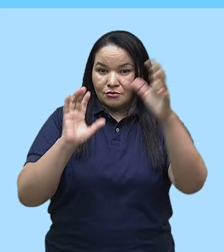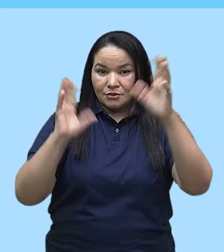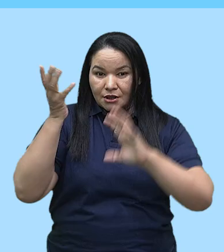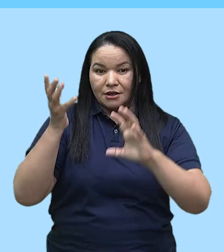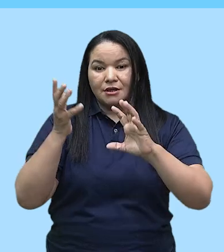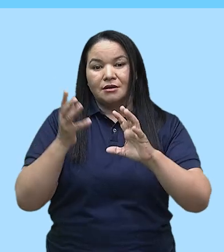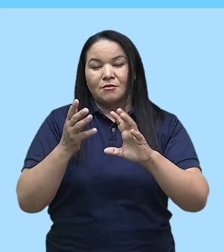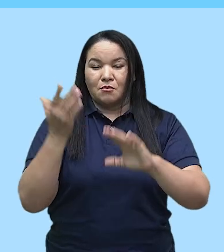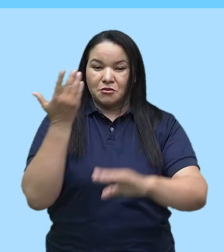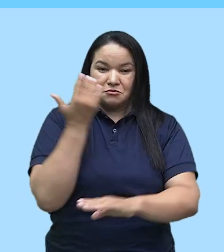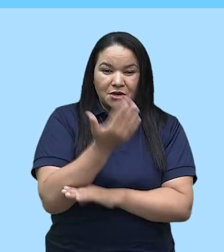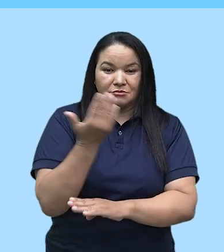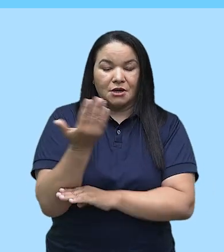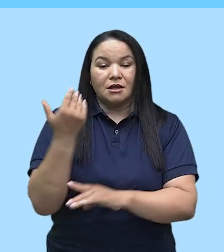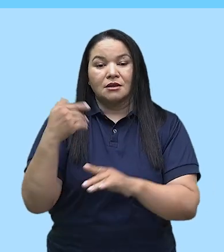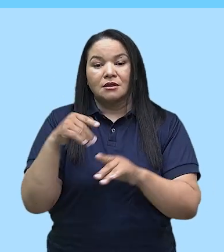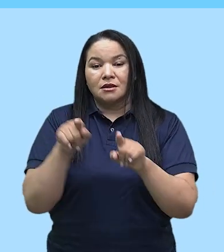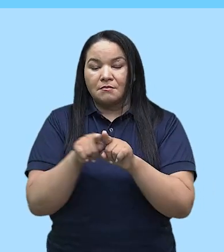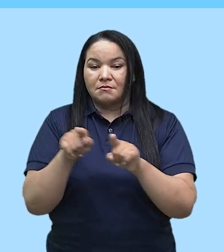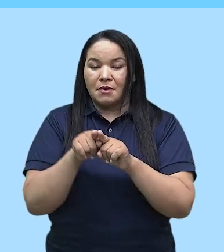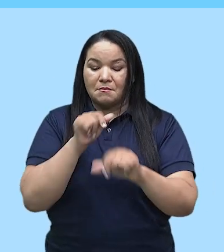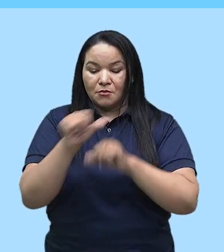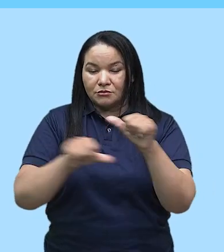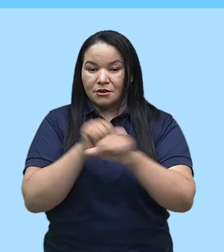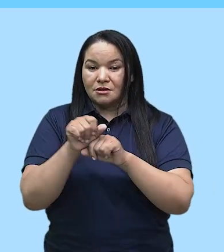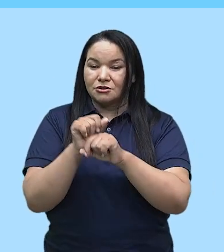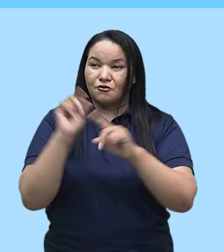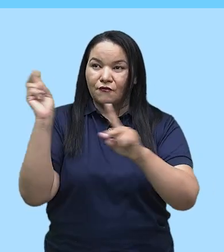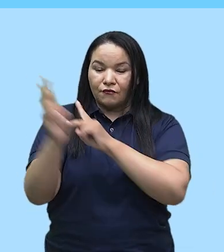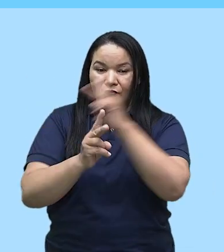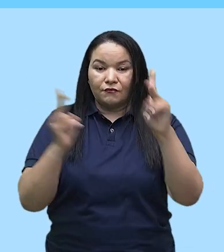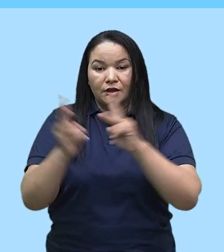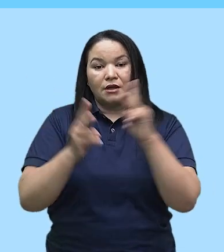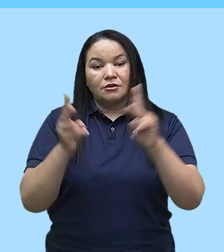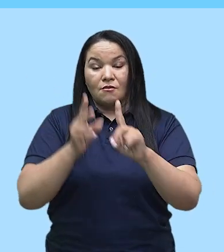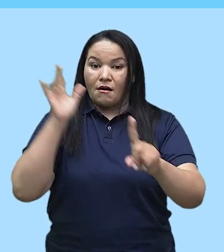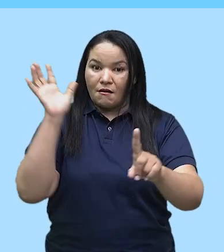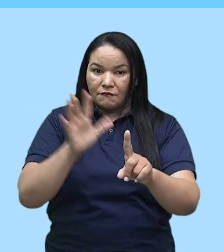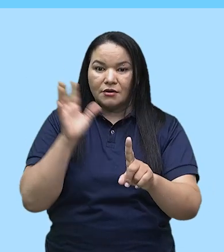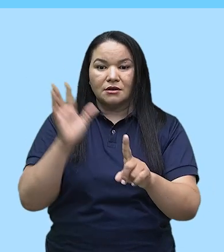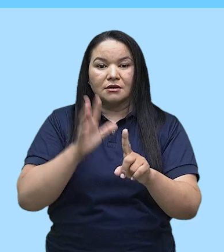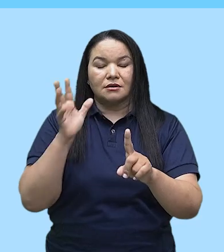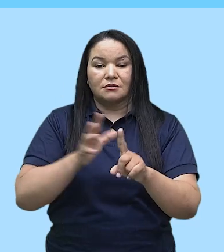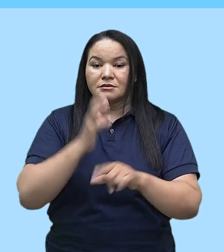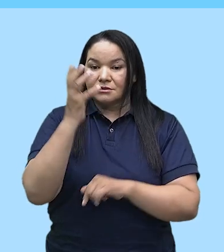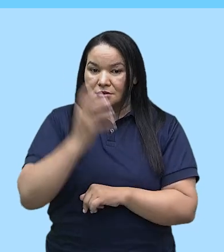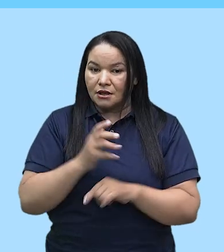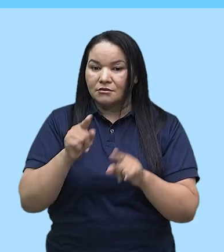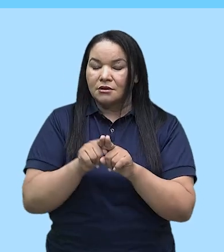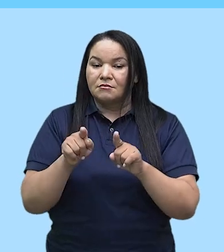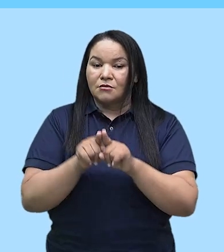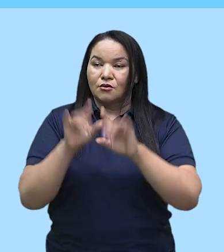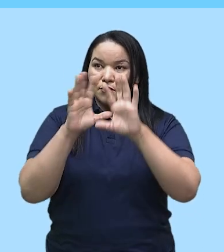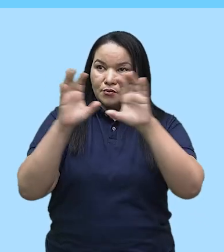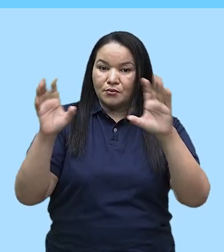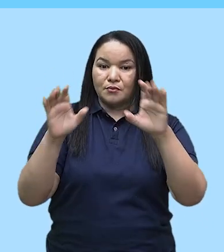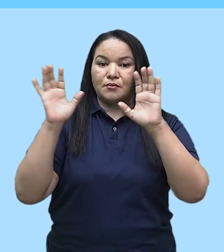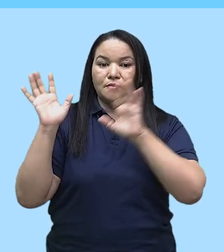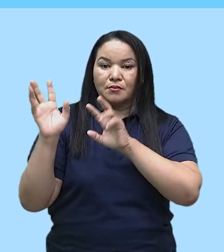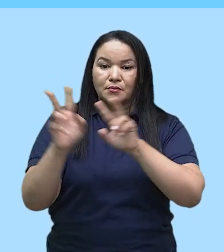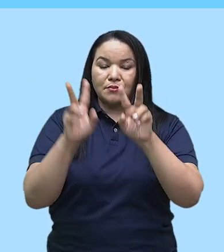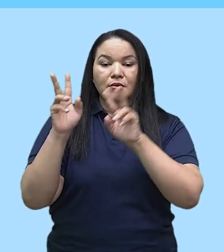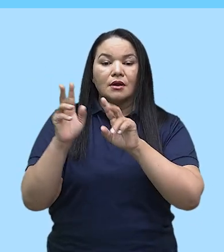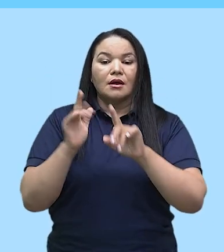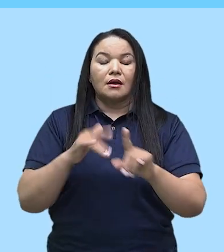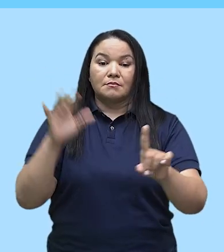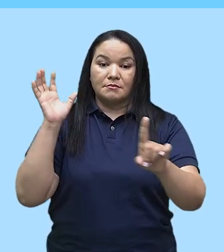como desmatamento ou mudanças nos padrões de vento, podem afetar significativamente esses fluxos atmosféricos,